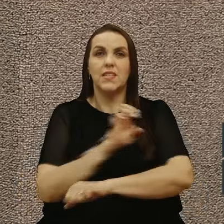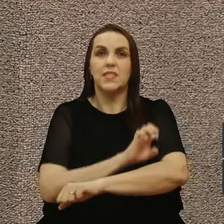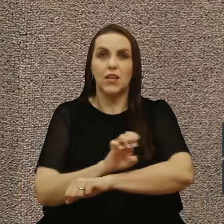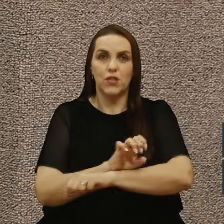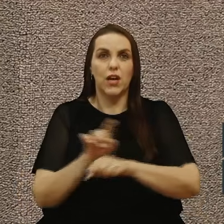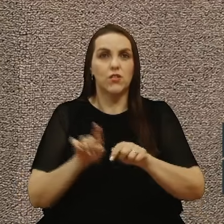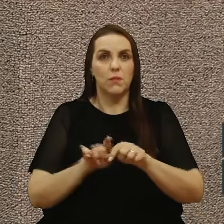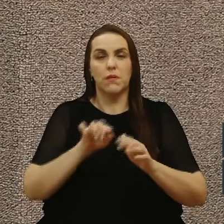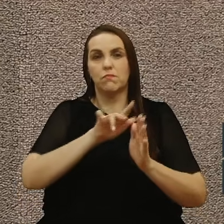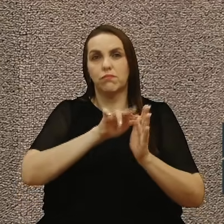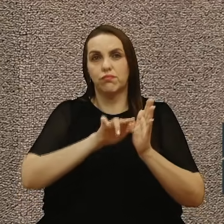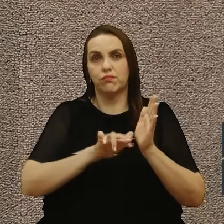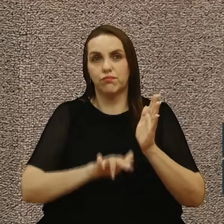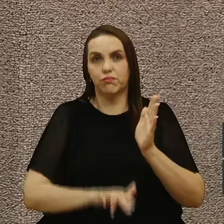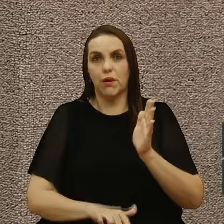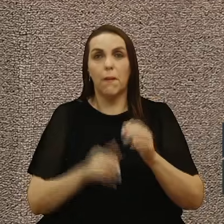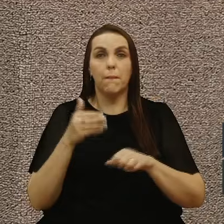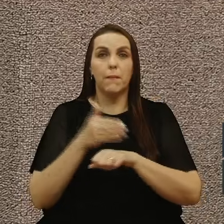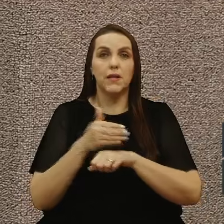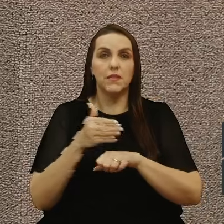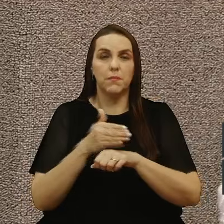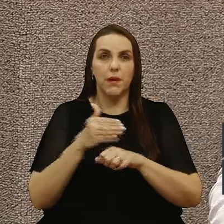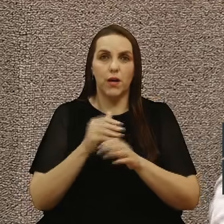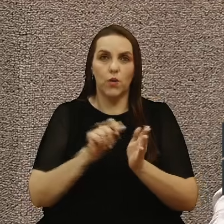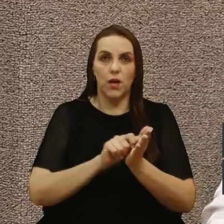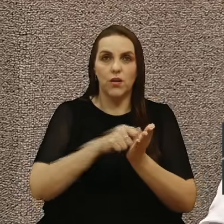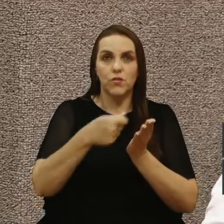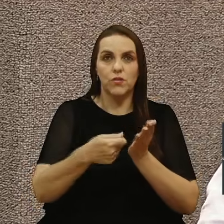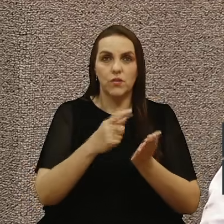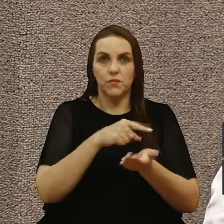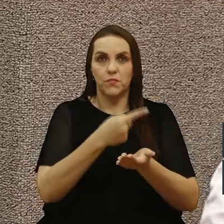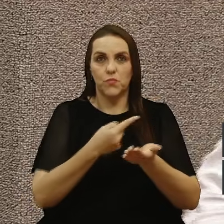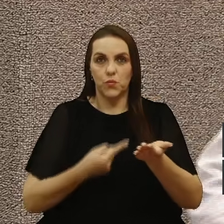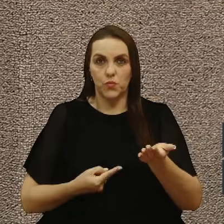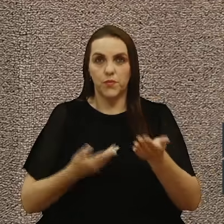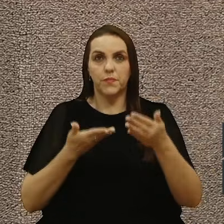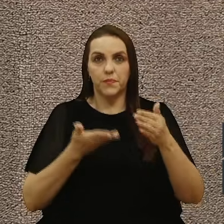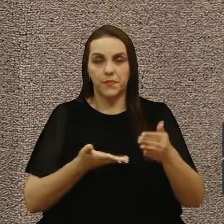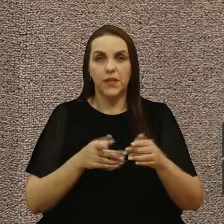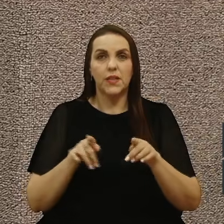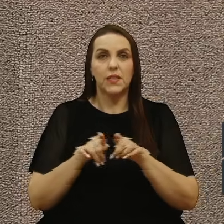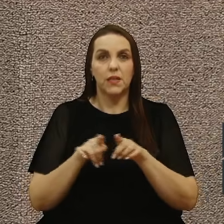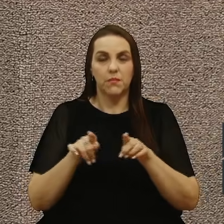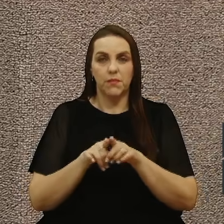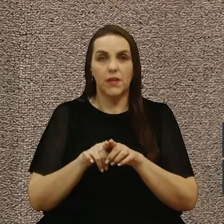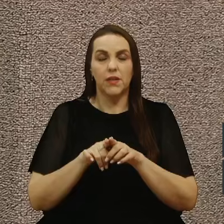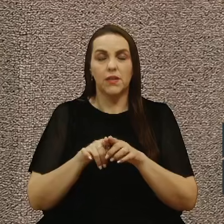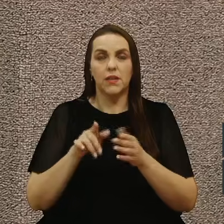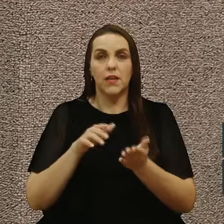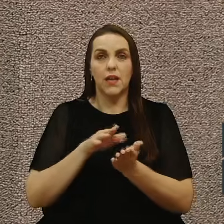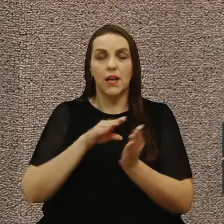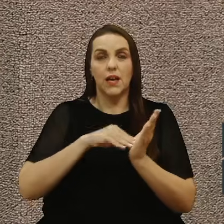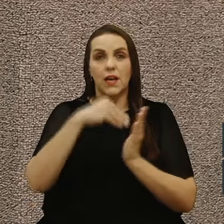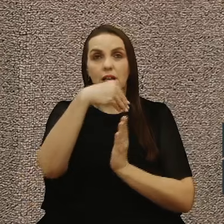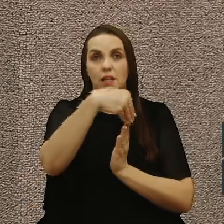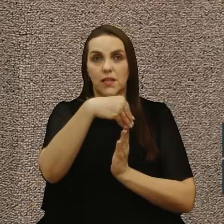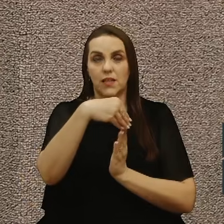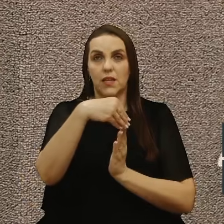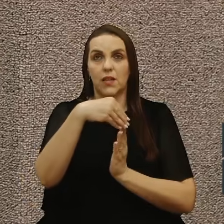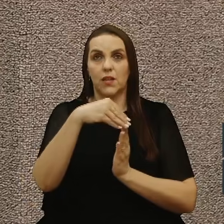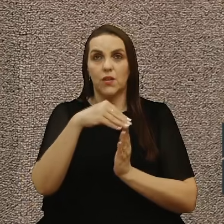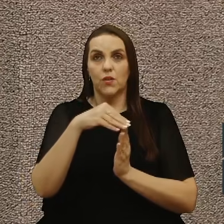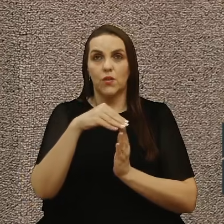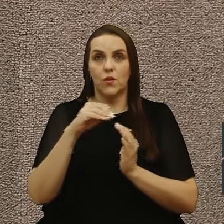João, a Larissa, a Laura, a Maria Eduarda, a Nicole e a Vitória Maria, e também o lançamento do calendário ecológico